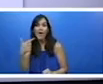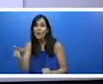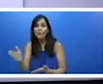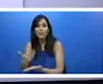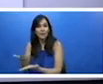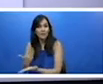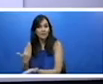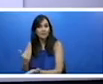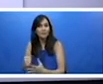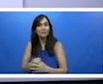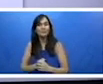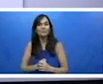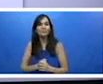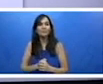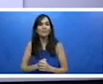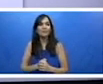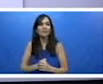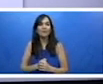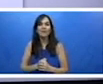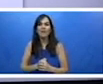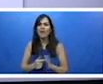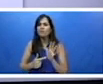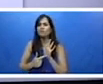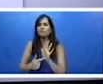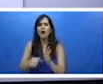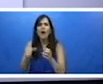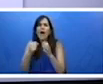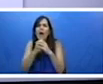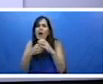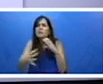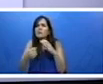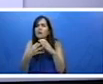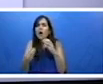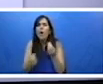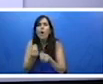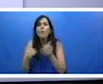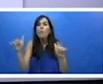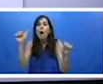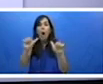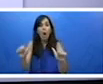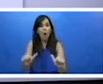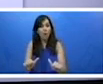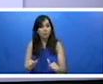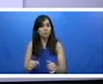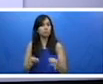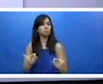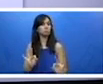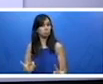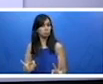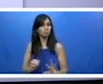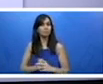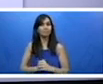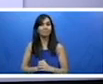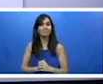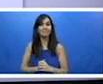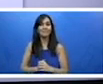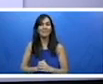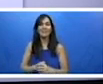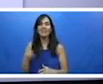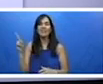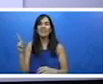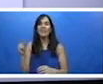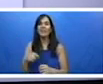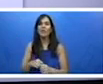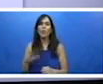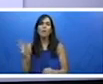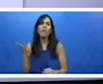por Freud como uma obra-prima, é uma das histórias mais perturbadoras de Zweig, um habilidoso